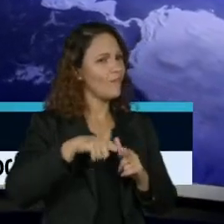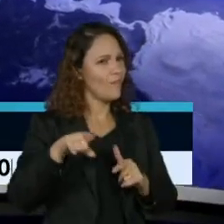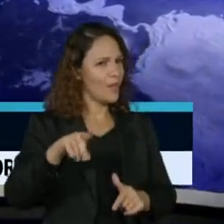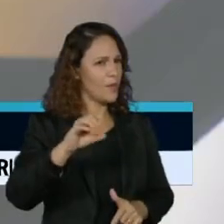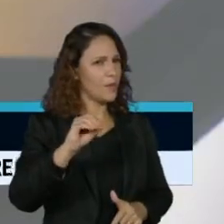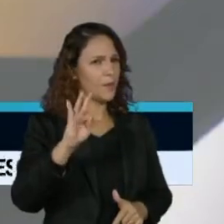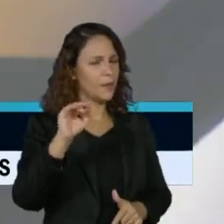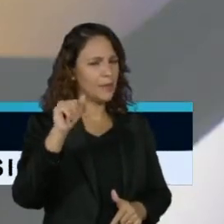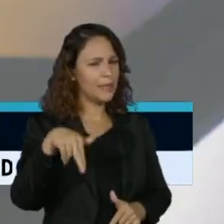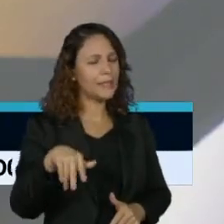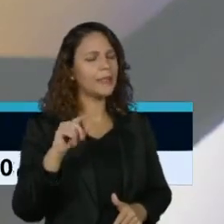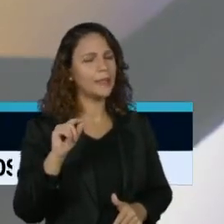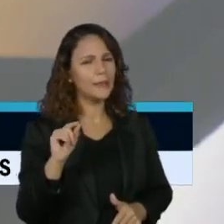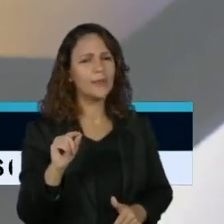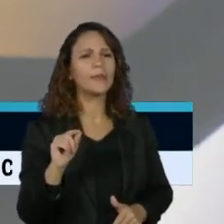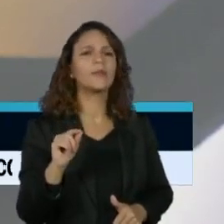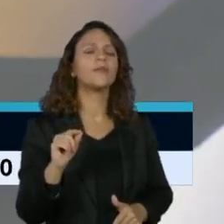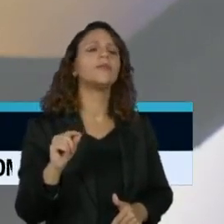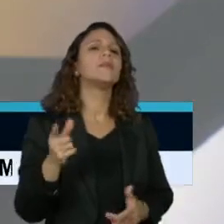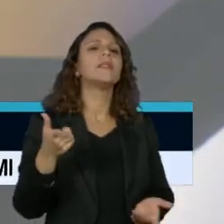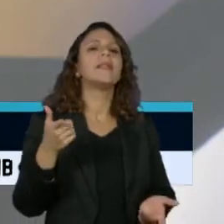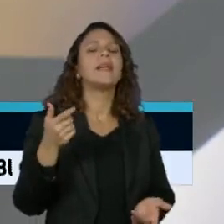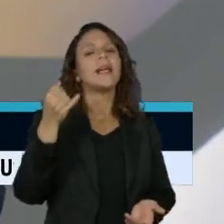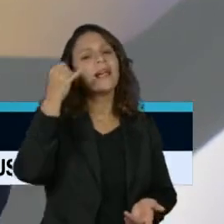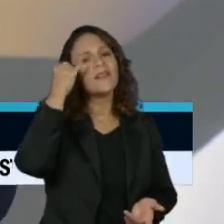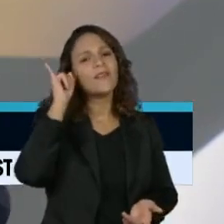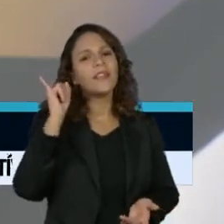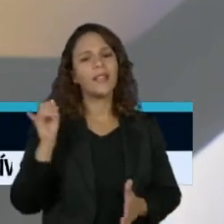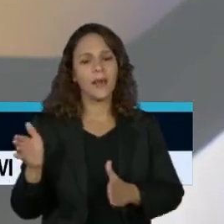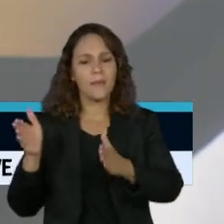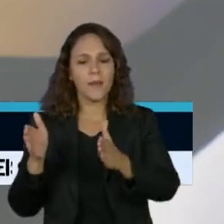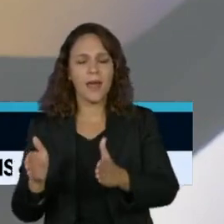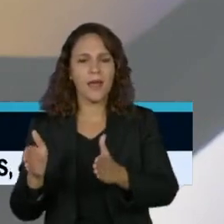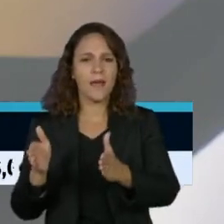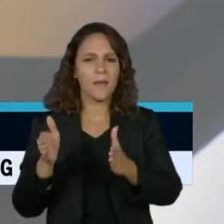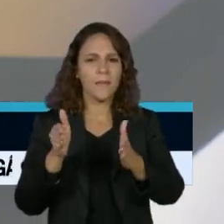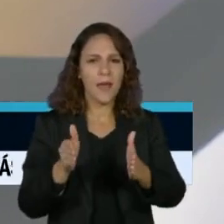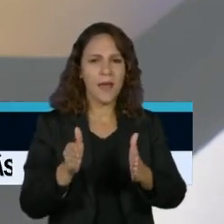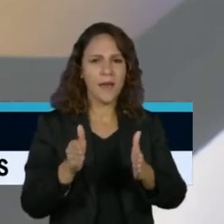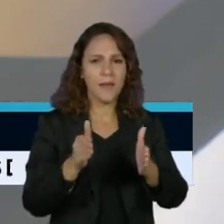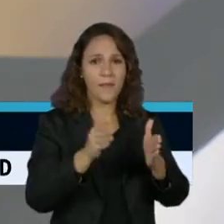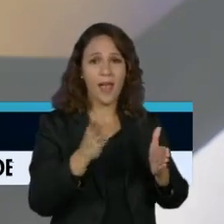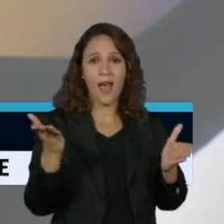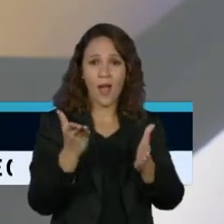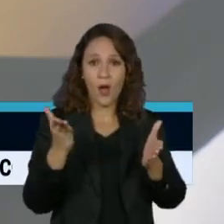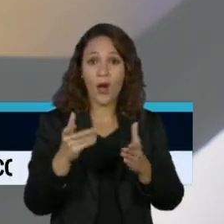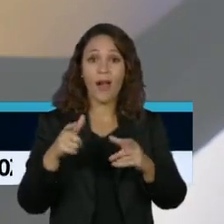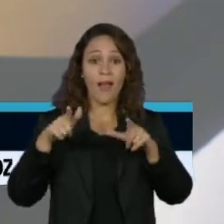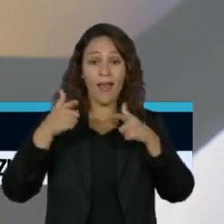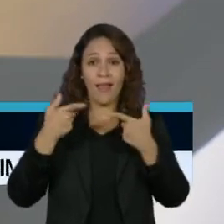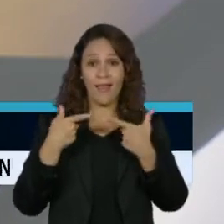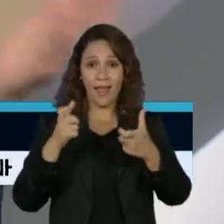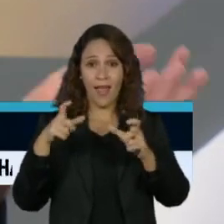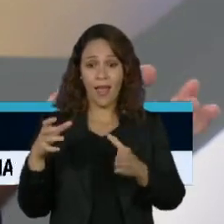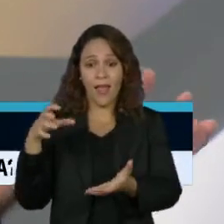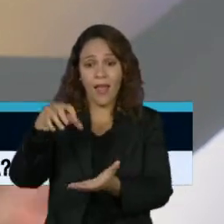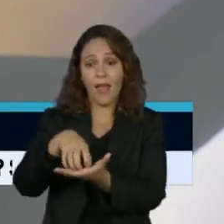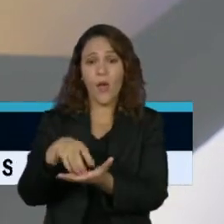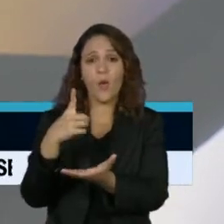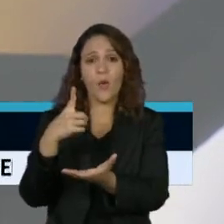é você não escalonar e tornar um conflito que ainda está localizado geograficamente